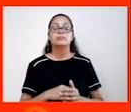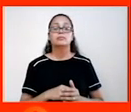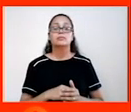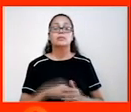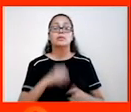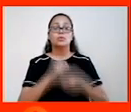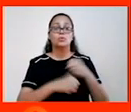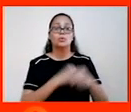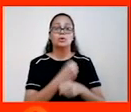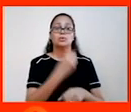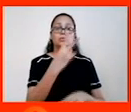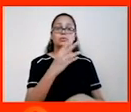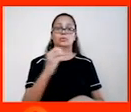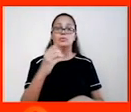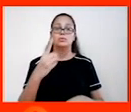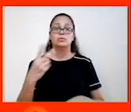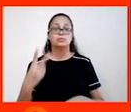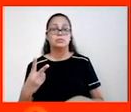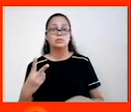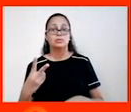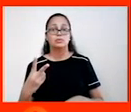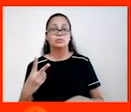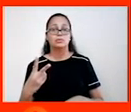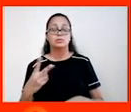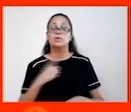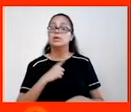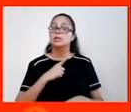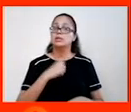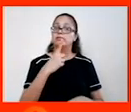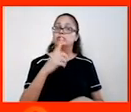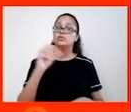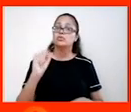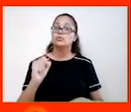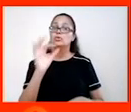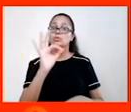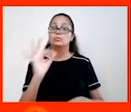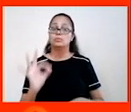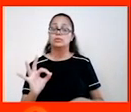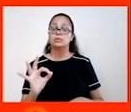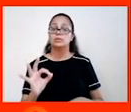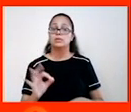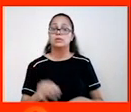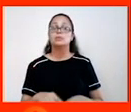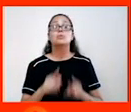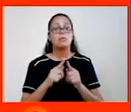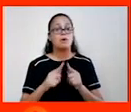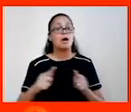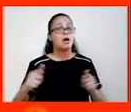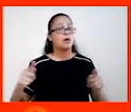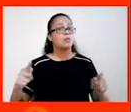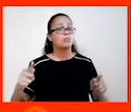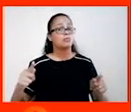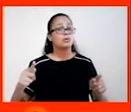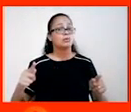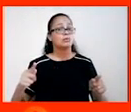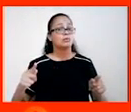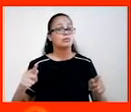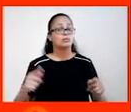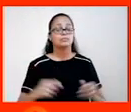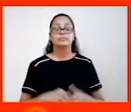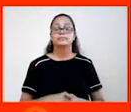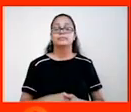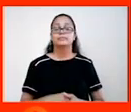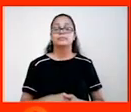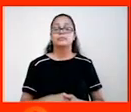2000 para 2012, olha só, de 11% para 18%. Então, um significativo aumento aí, né, dos anos 2000 até o ano